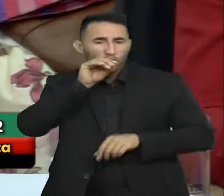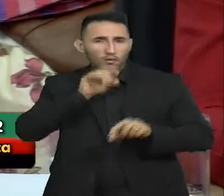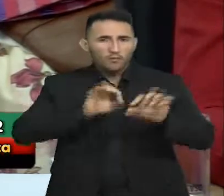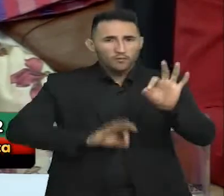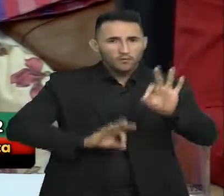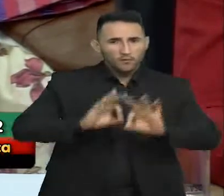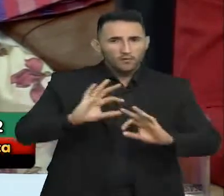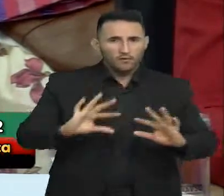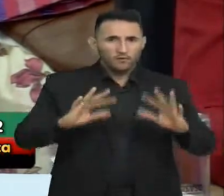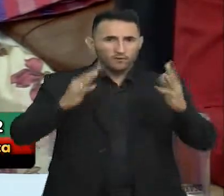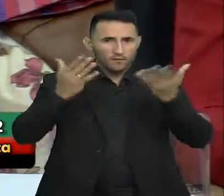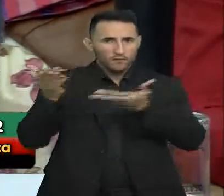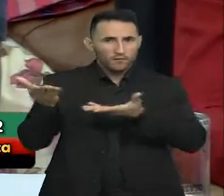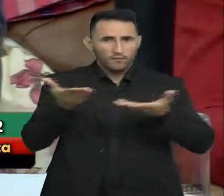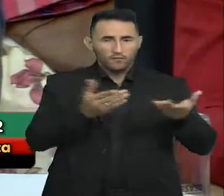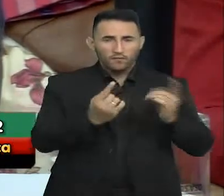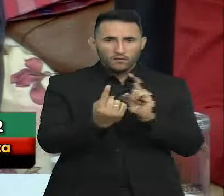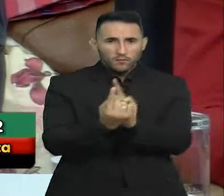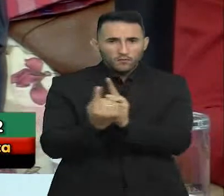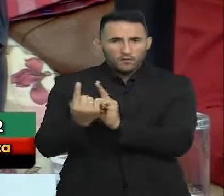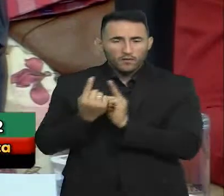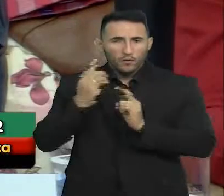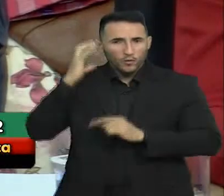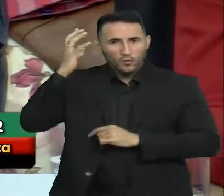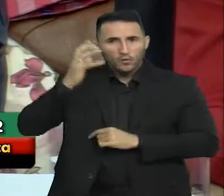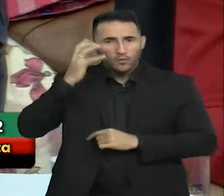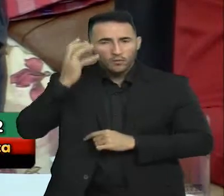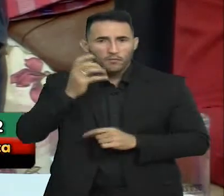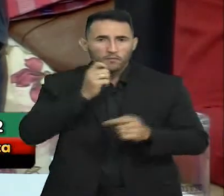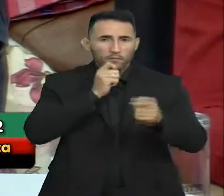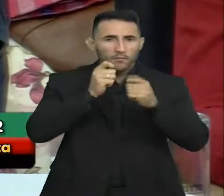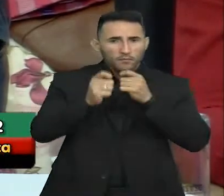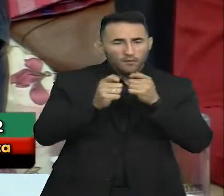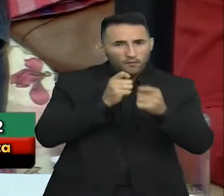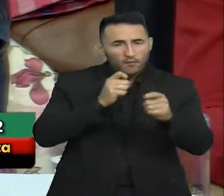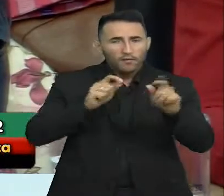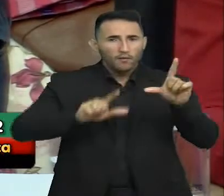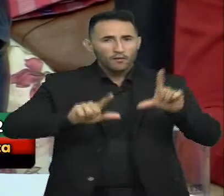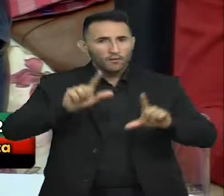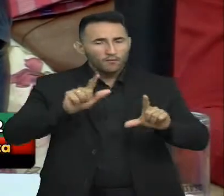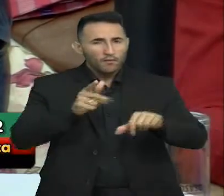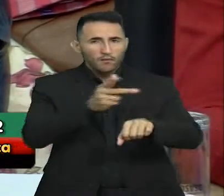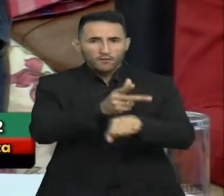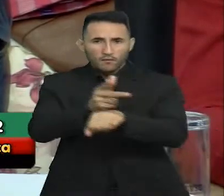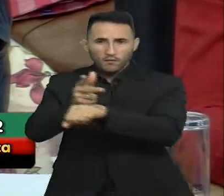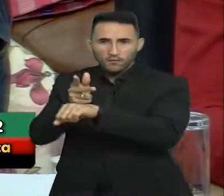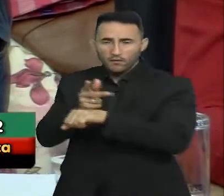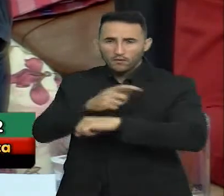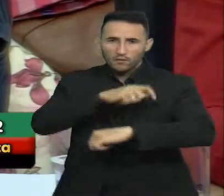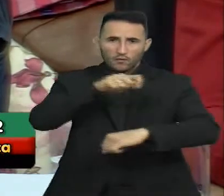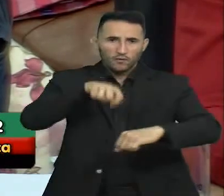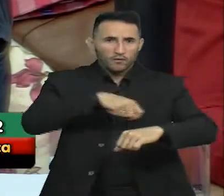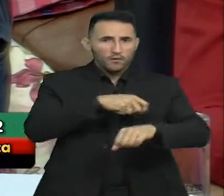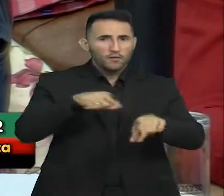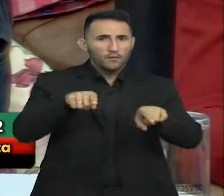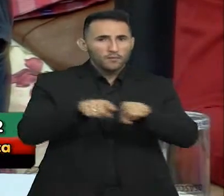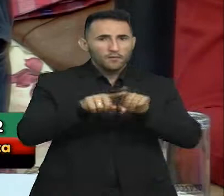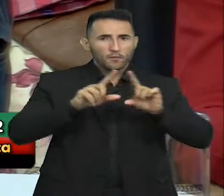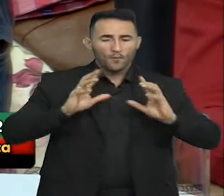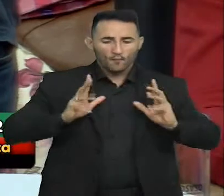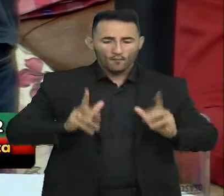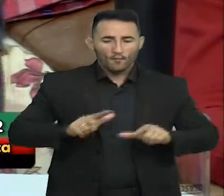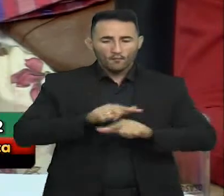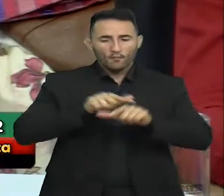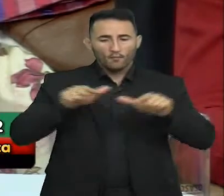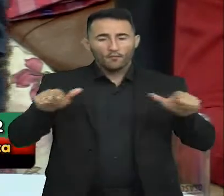audiência, recepção, som, multimídia, imprensa, gravação, copa e limpeza.